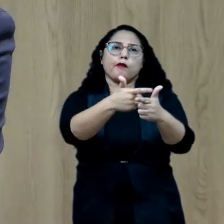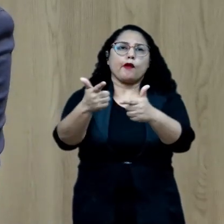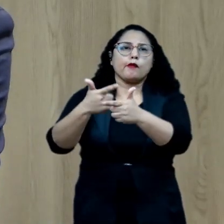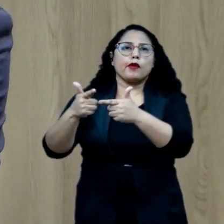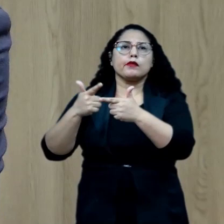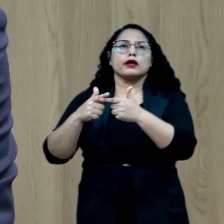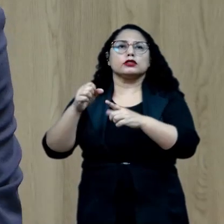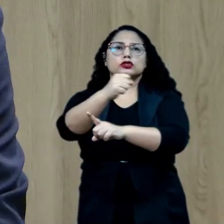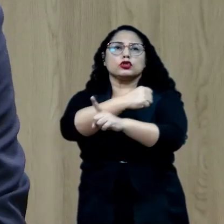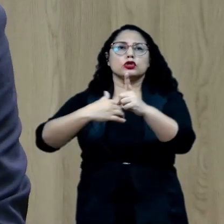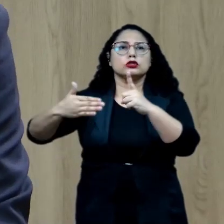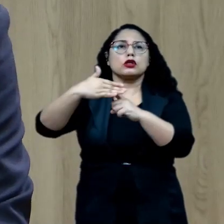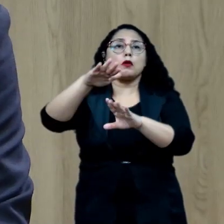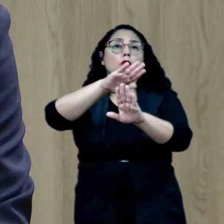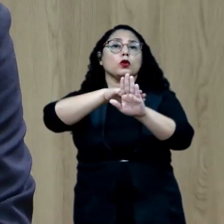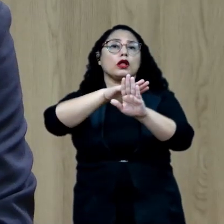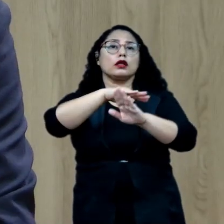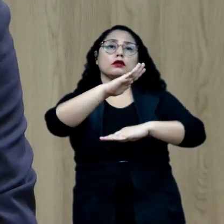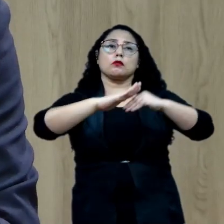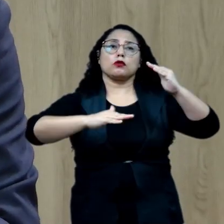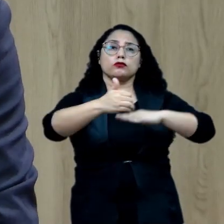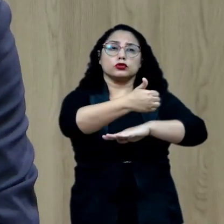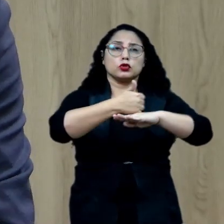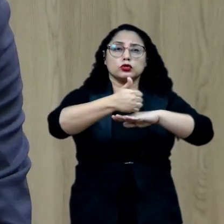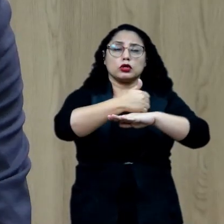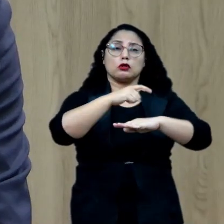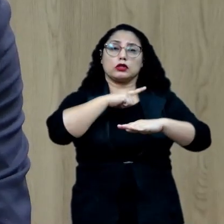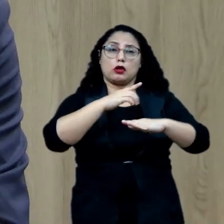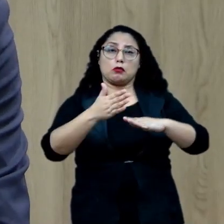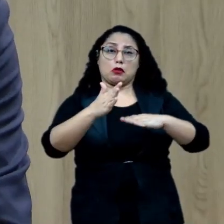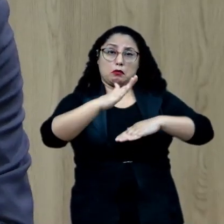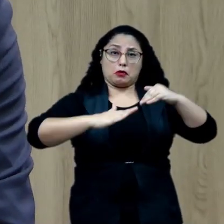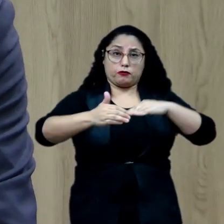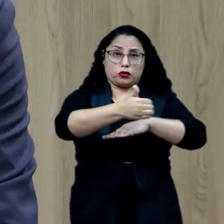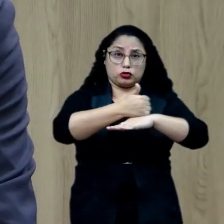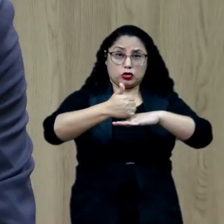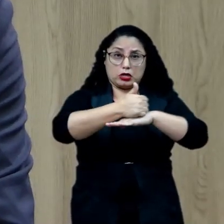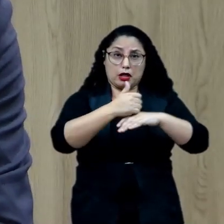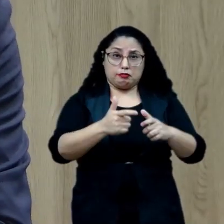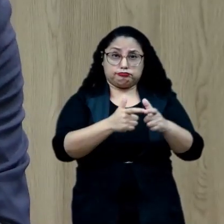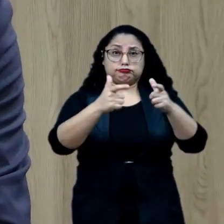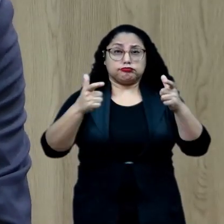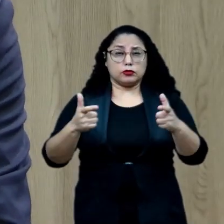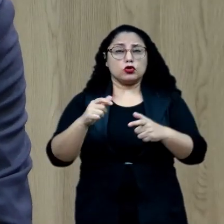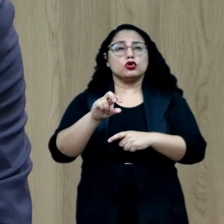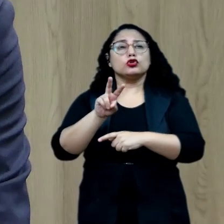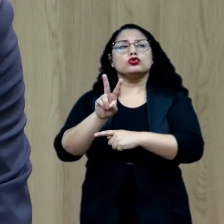problemáticas sociais por trás da profissão. Então, quando eu tenho uma profissão que majoritariamente, isso em